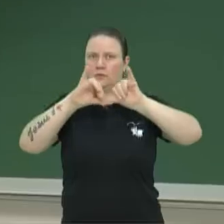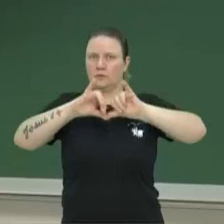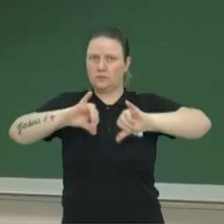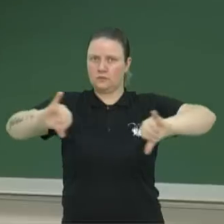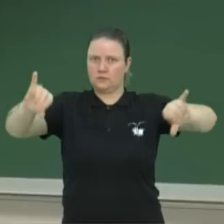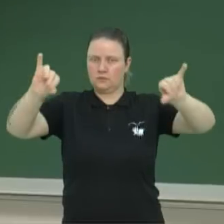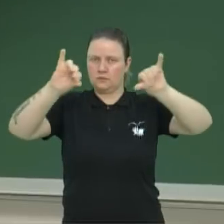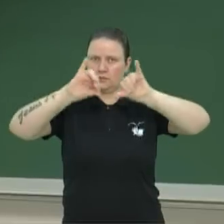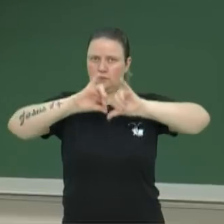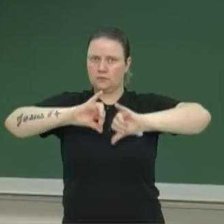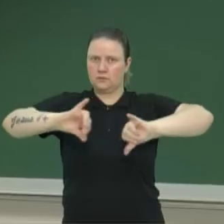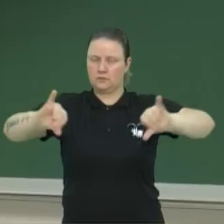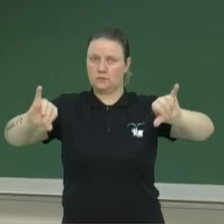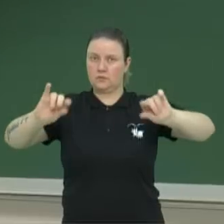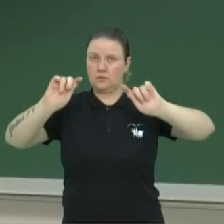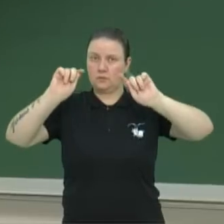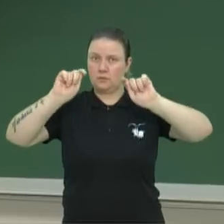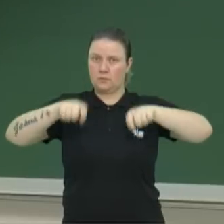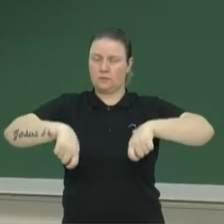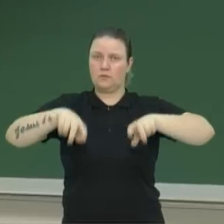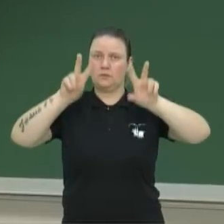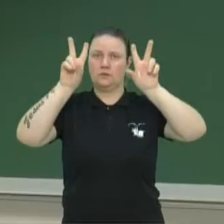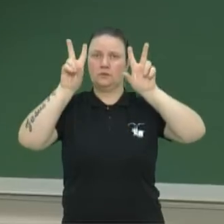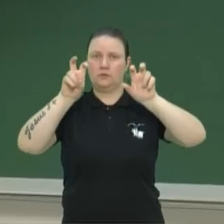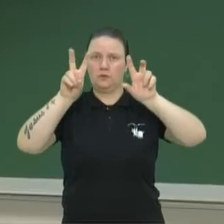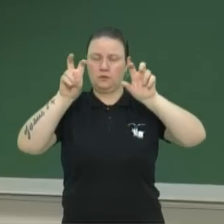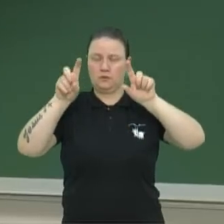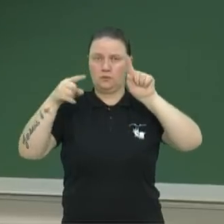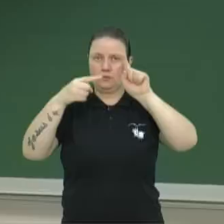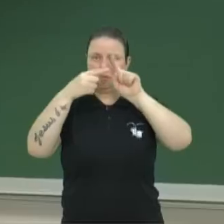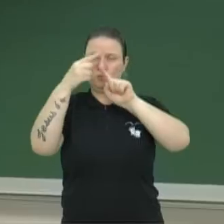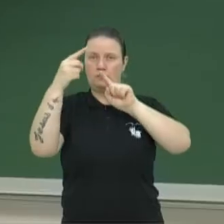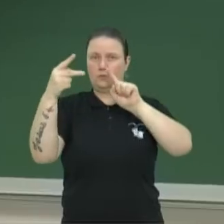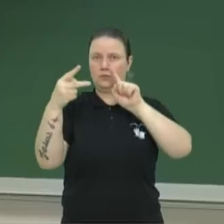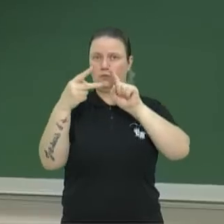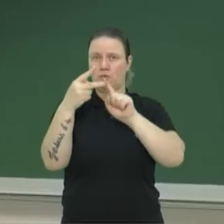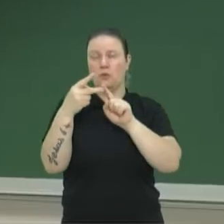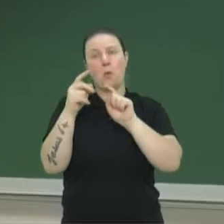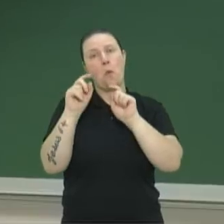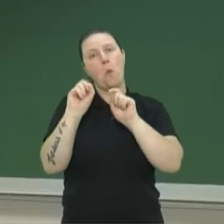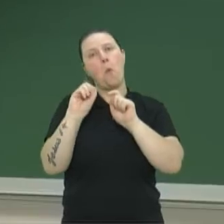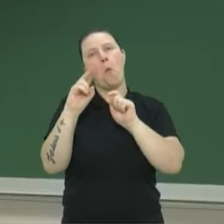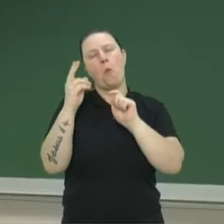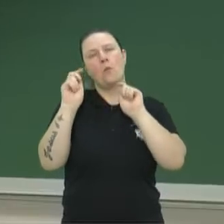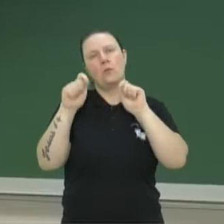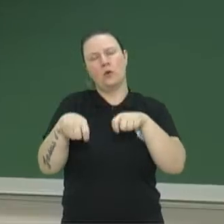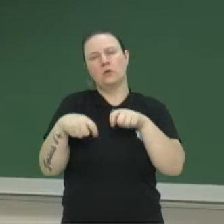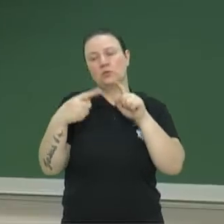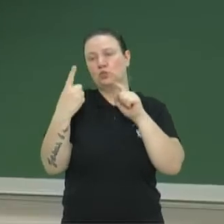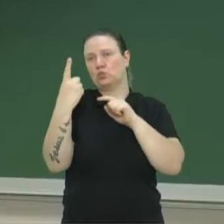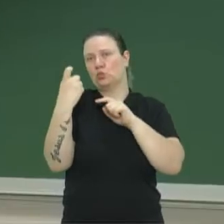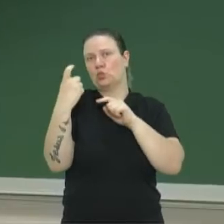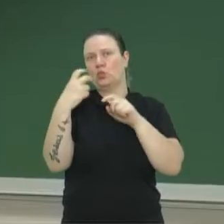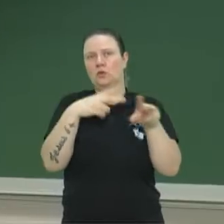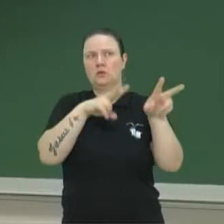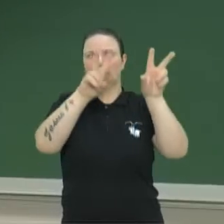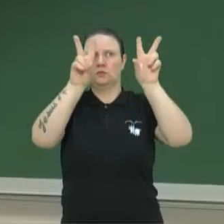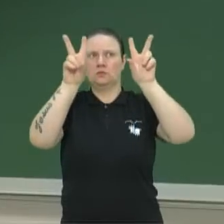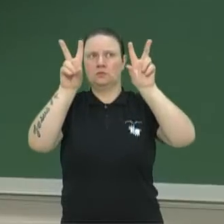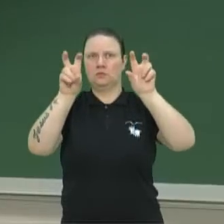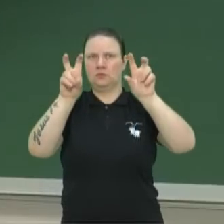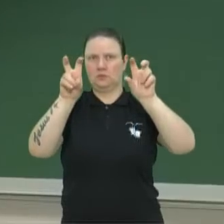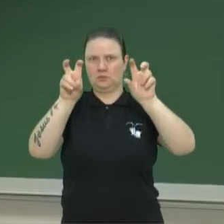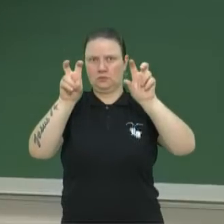Então uma notícia ela pode ter título e subtítulo ou apenas título. Nesta notícia o que que nós podemos